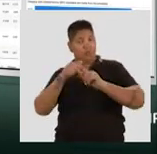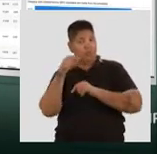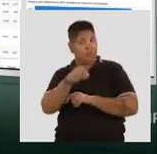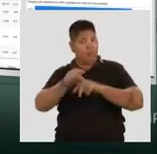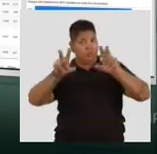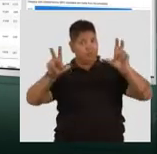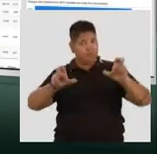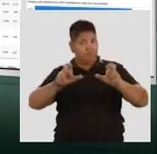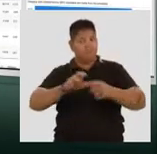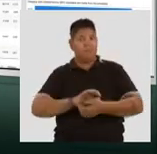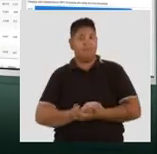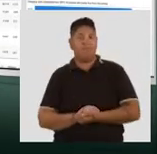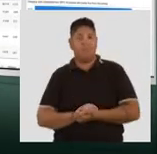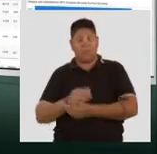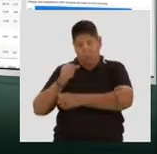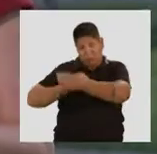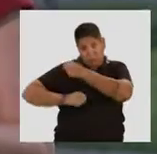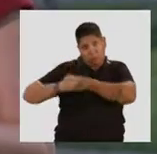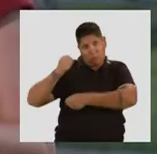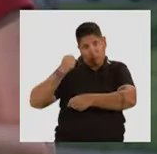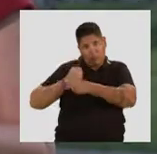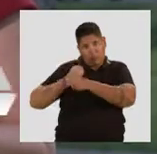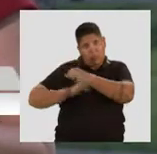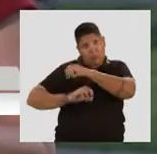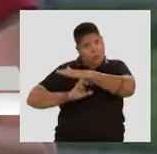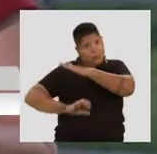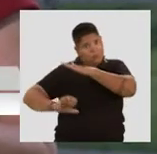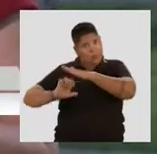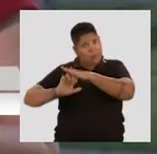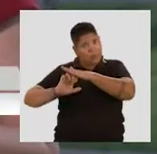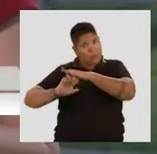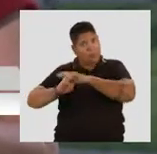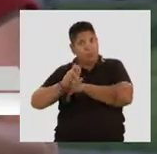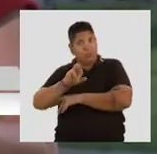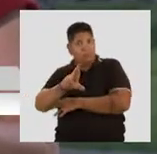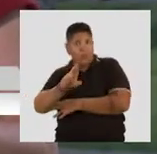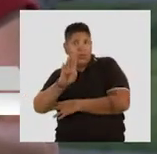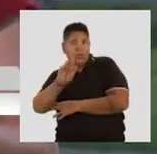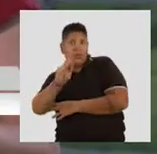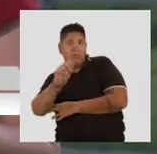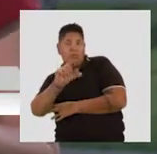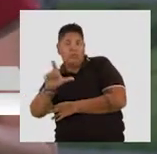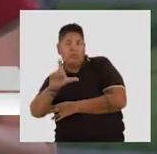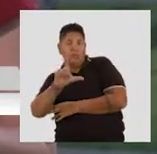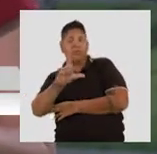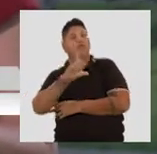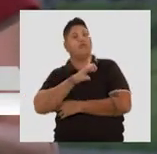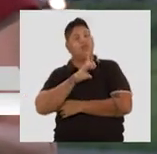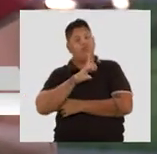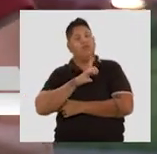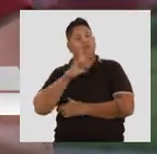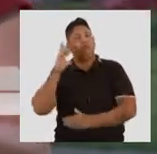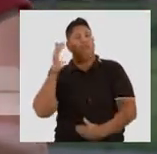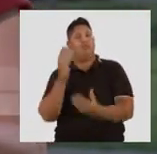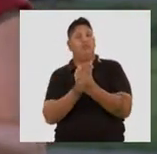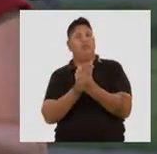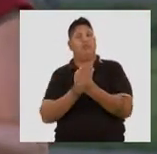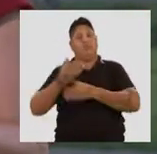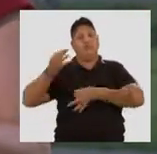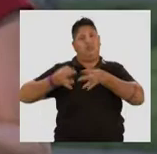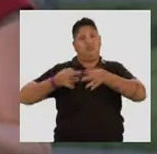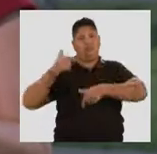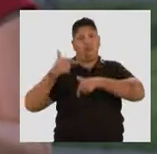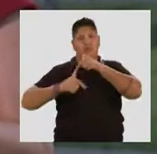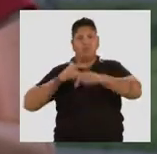afastamentos por conta deste mesmo motivo. No ano passado, a empresa Whirlpool, dona das marcas Brastemp e Consul, foi